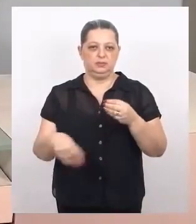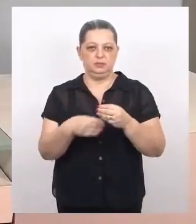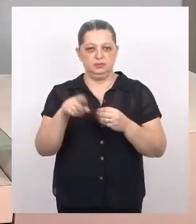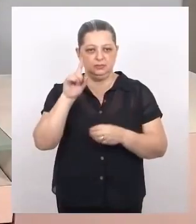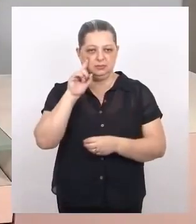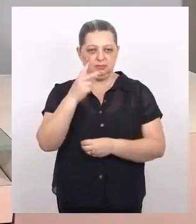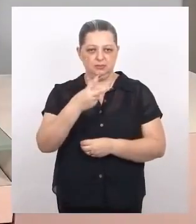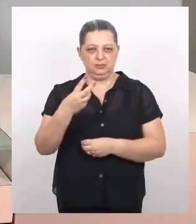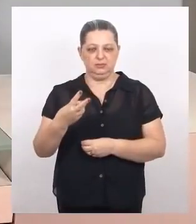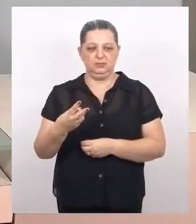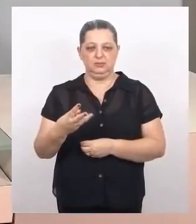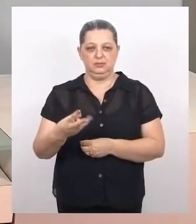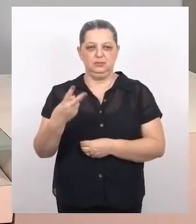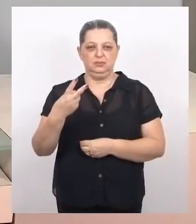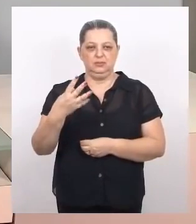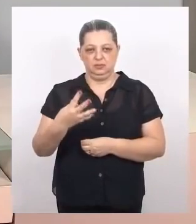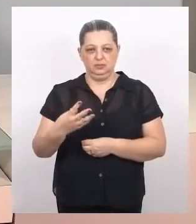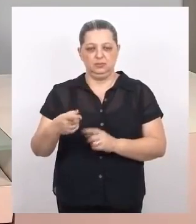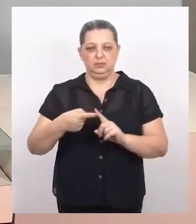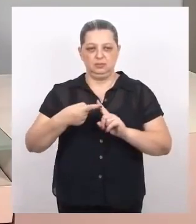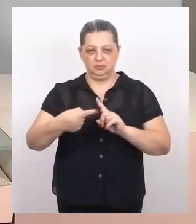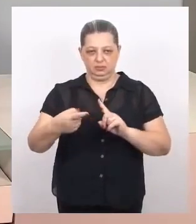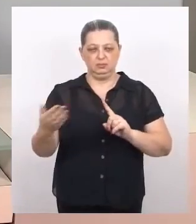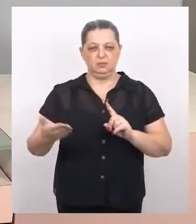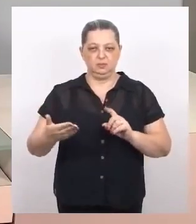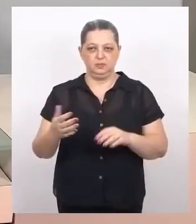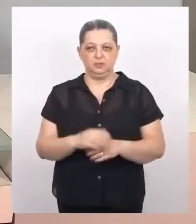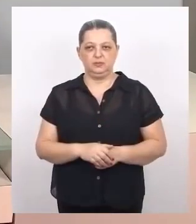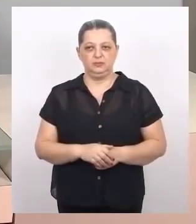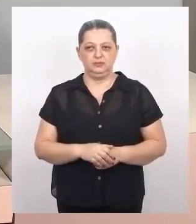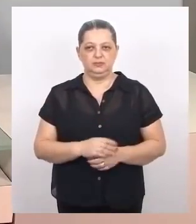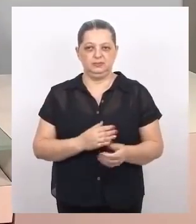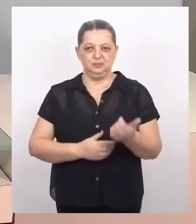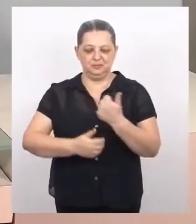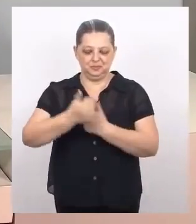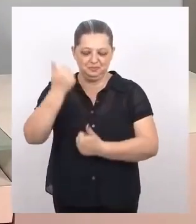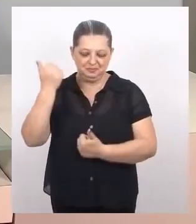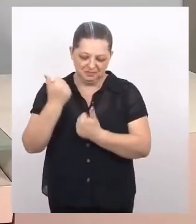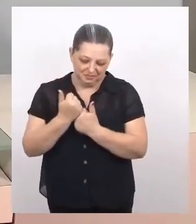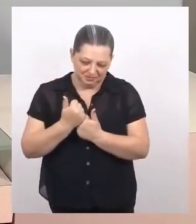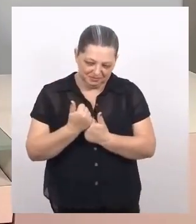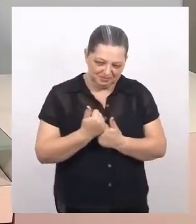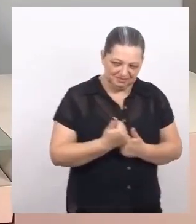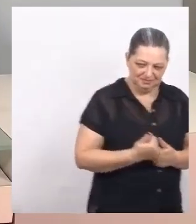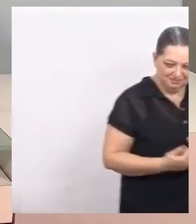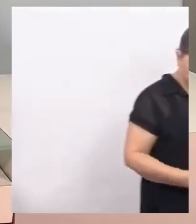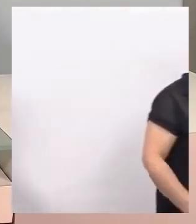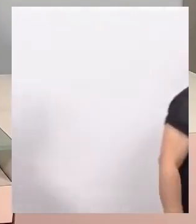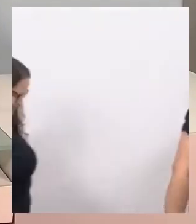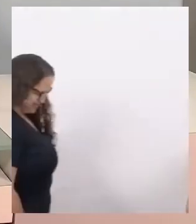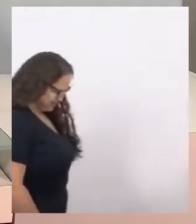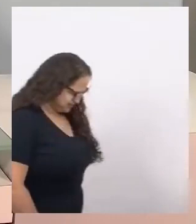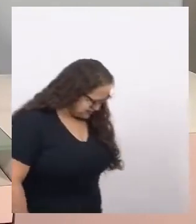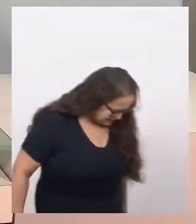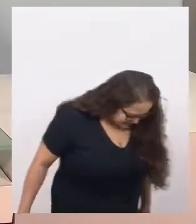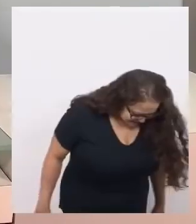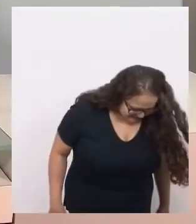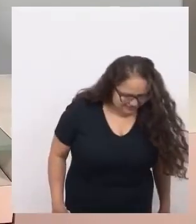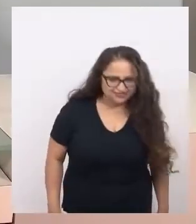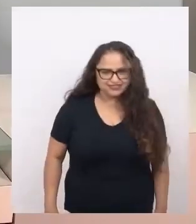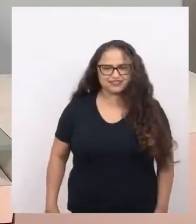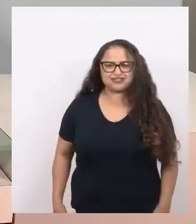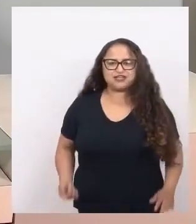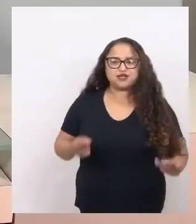e 24, agora dessa semana, e aí a atribuição será no dia 29. Chegou uma pergunta importante